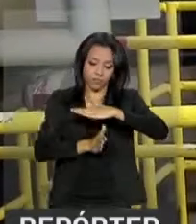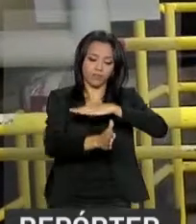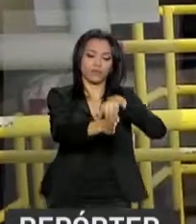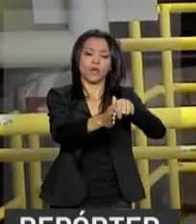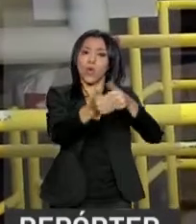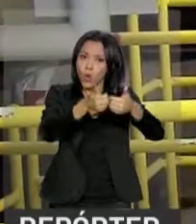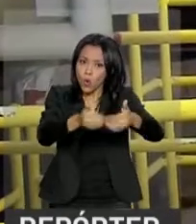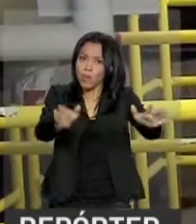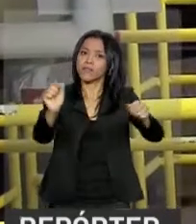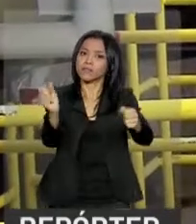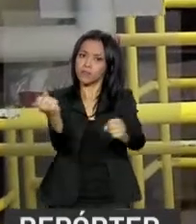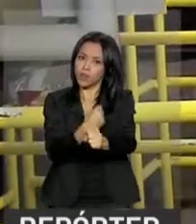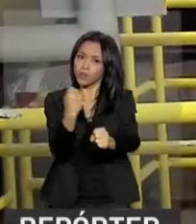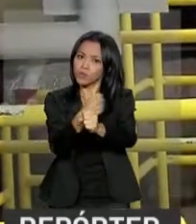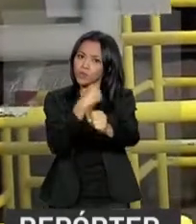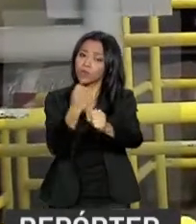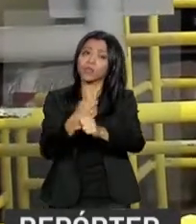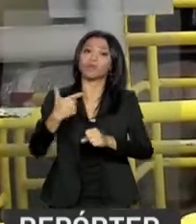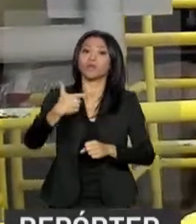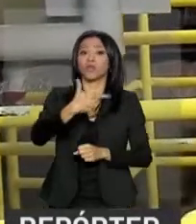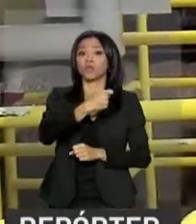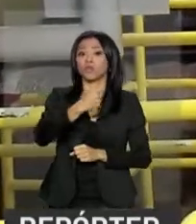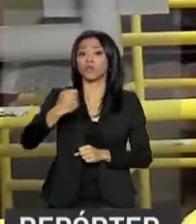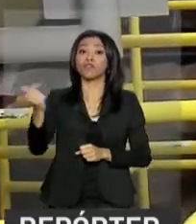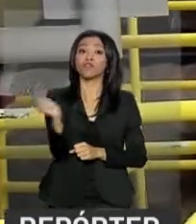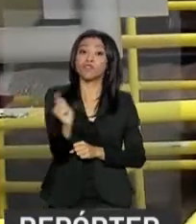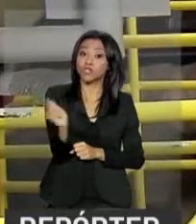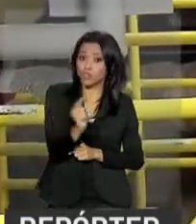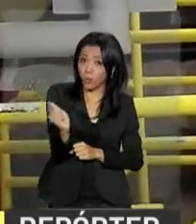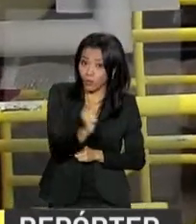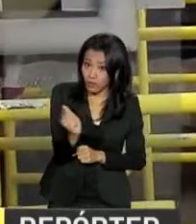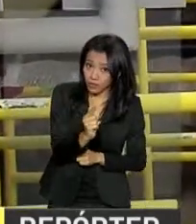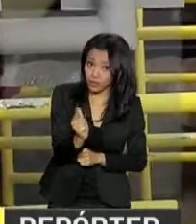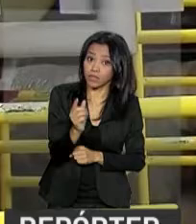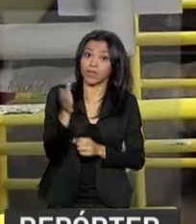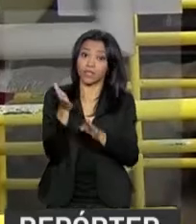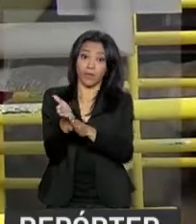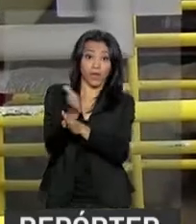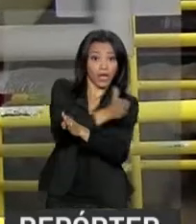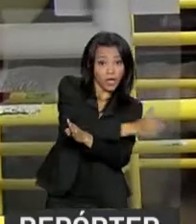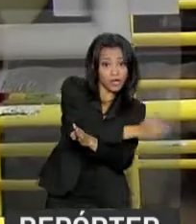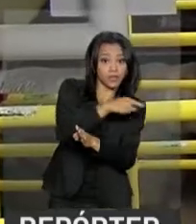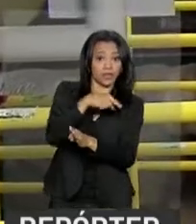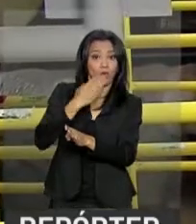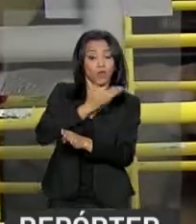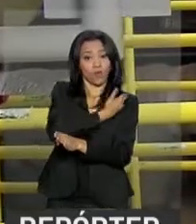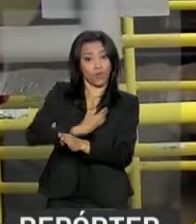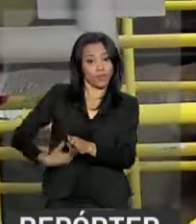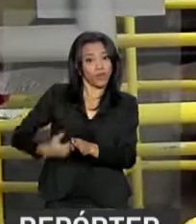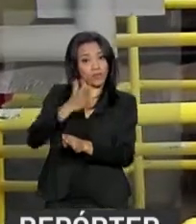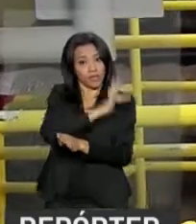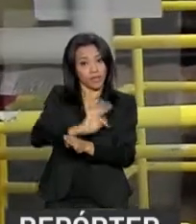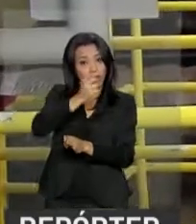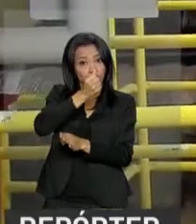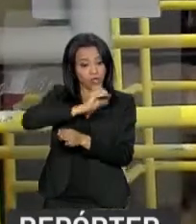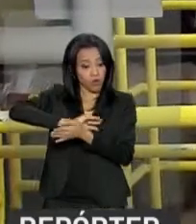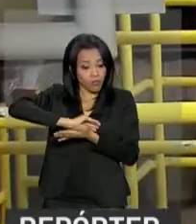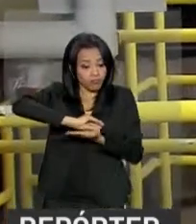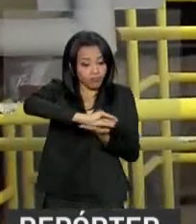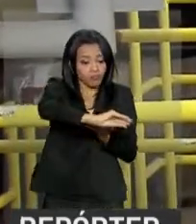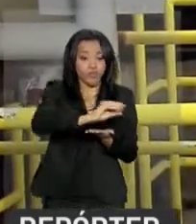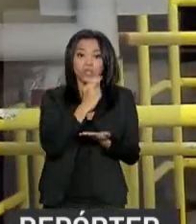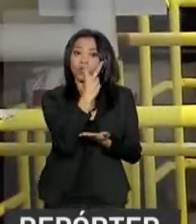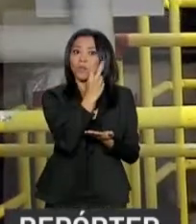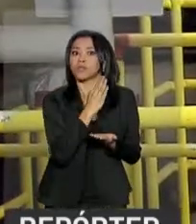construído em 2022 e só nessa etapa do protótipo o governo federal está investindo 2 bilhões de